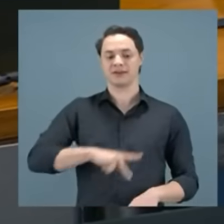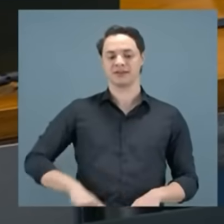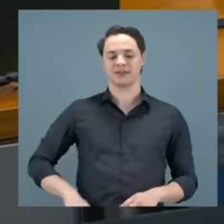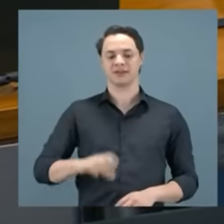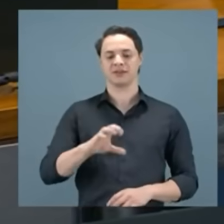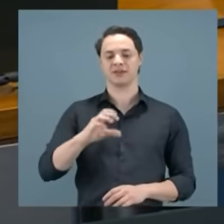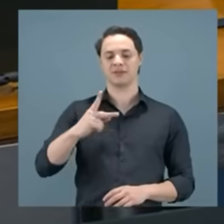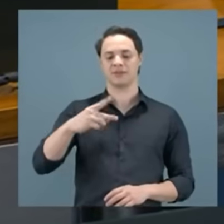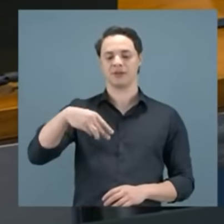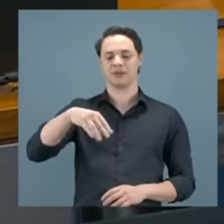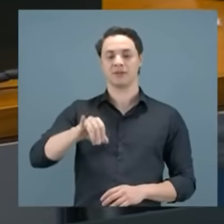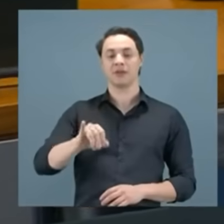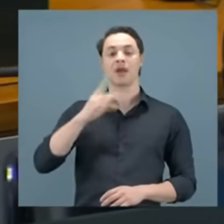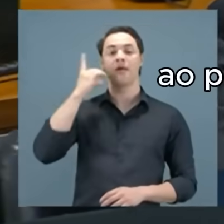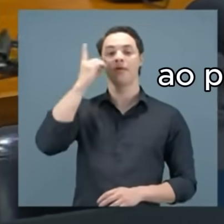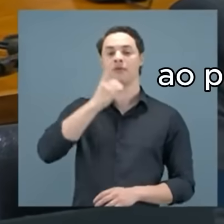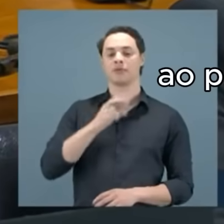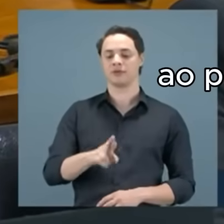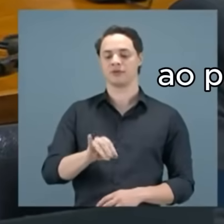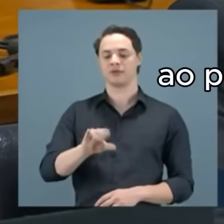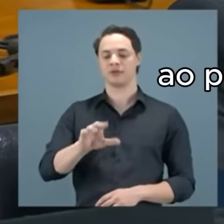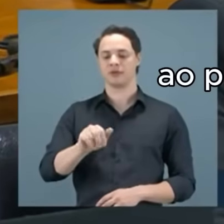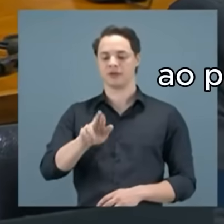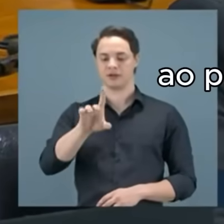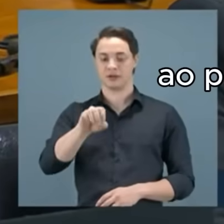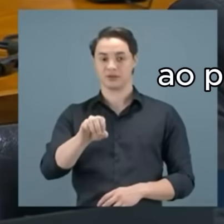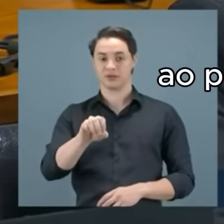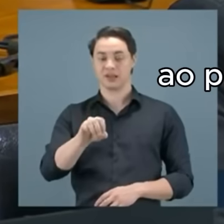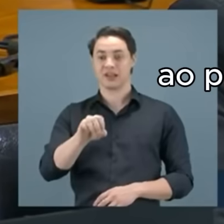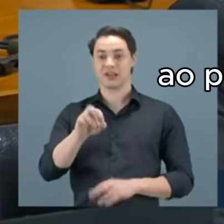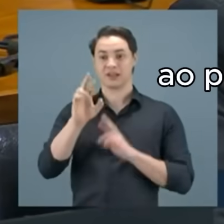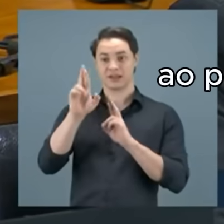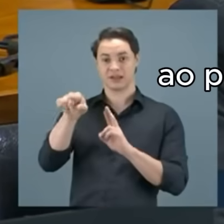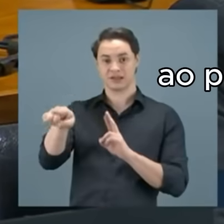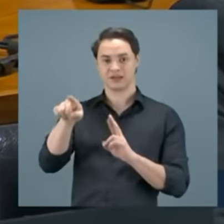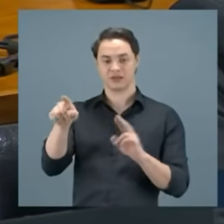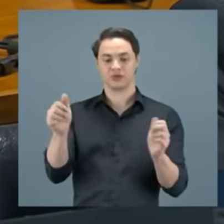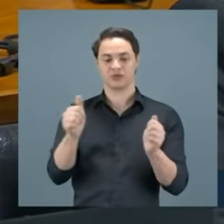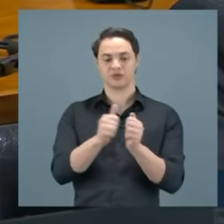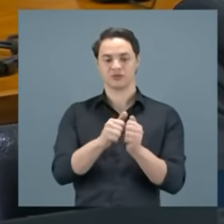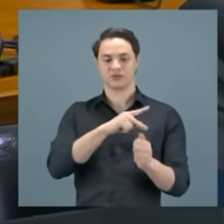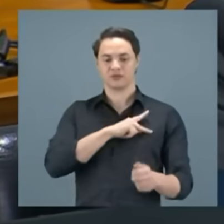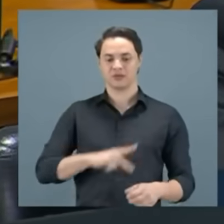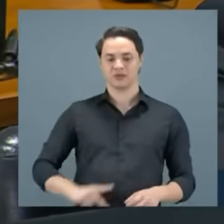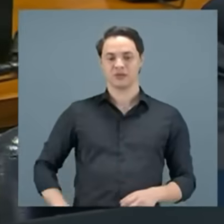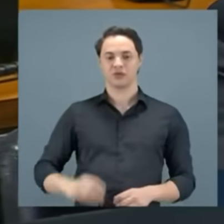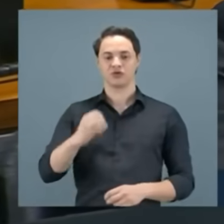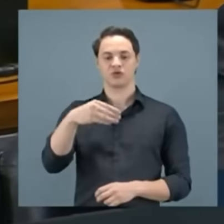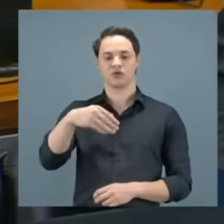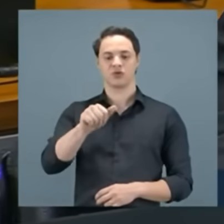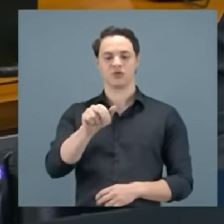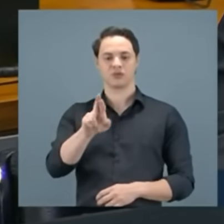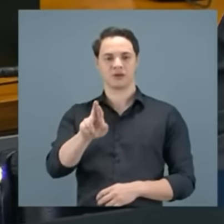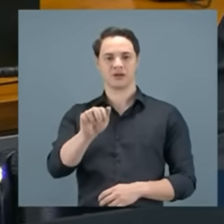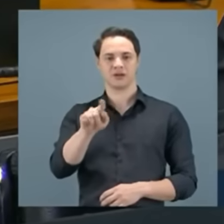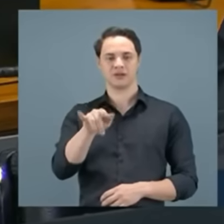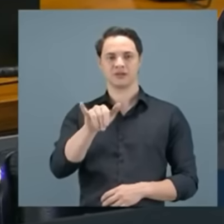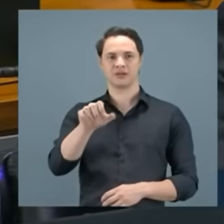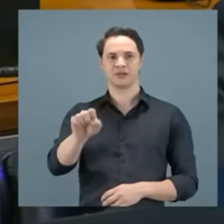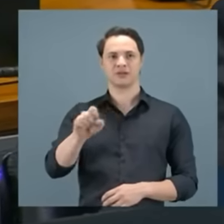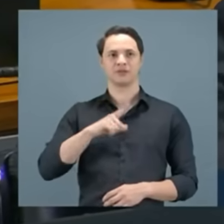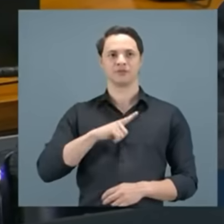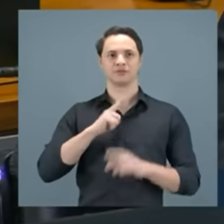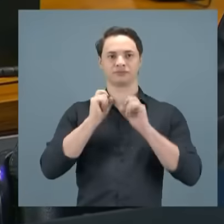Tocantins. Desejo a ele, ao presidente Omar Aziz e a todos os integrantes um excelente trabalho nessa pauta tão relevante para o